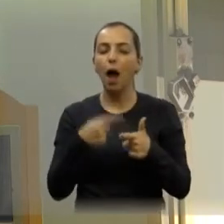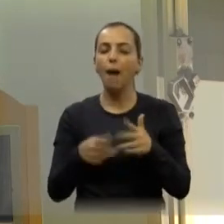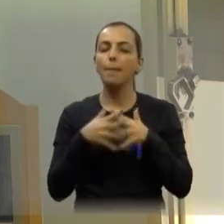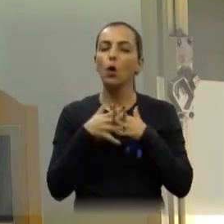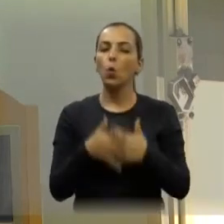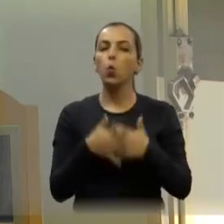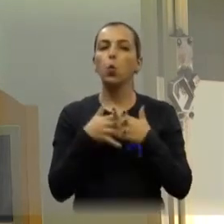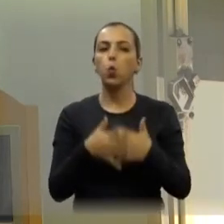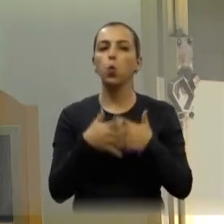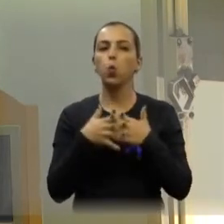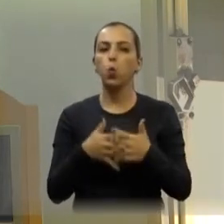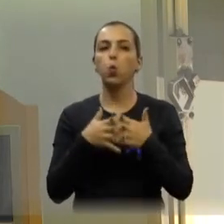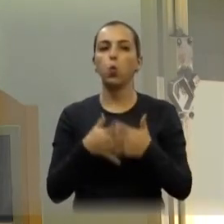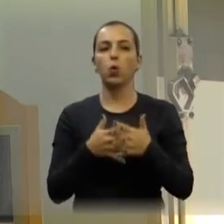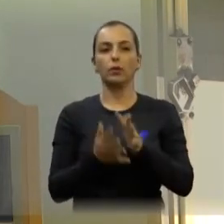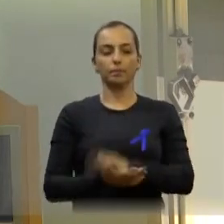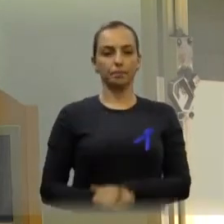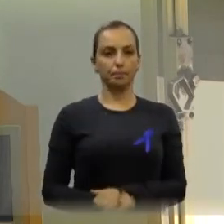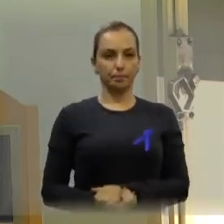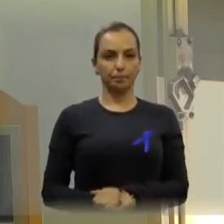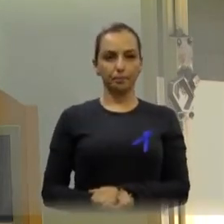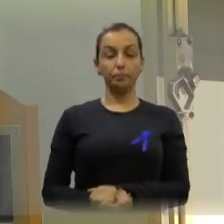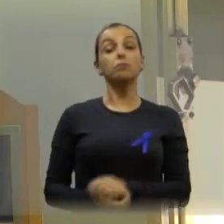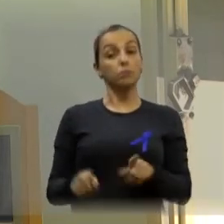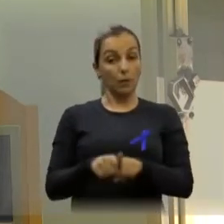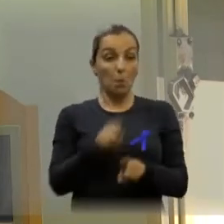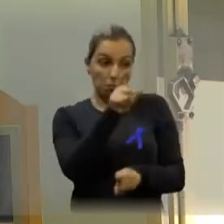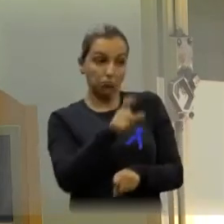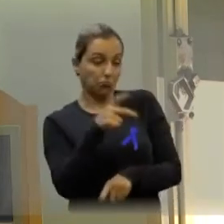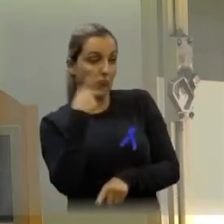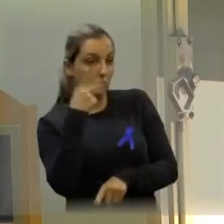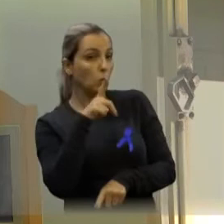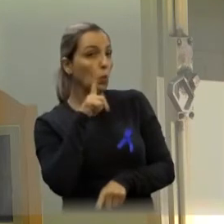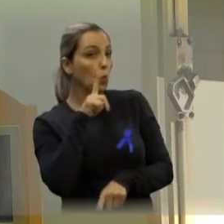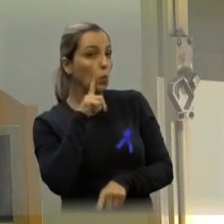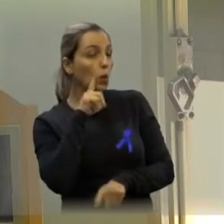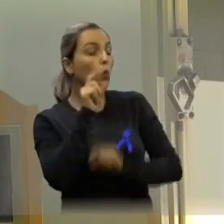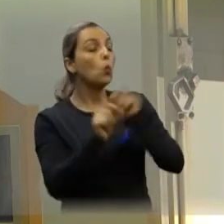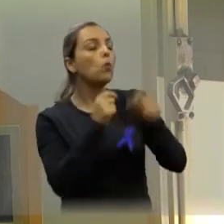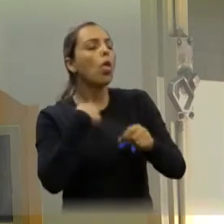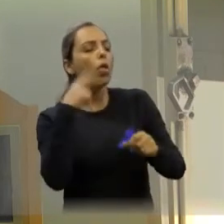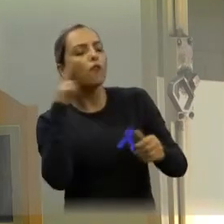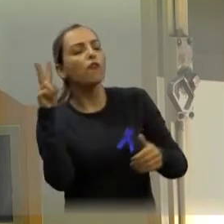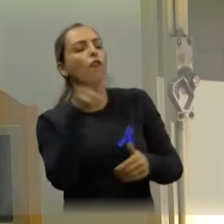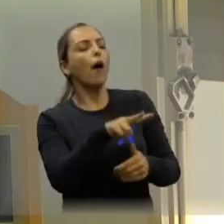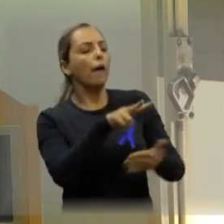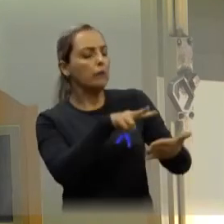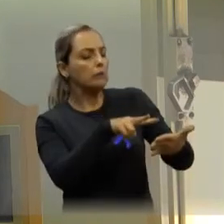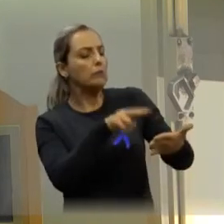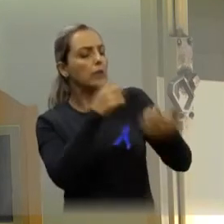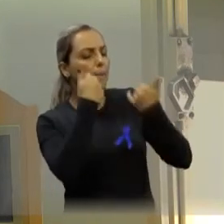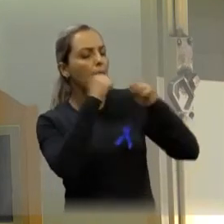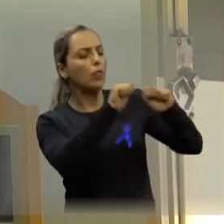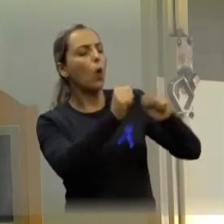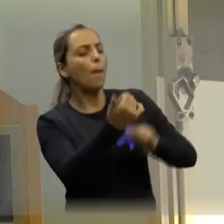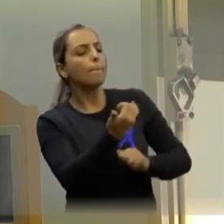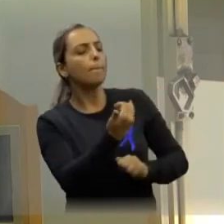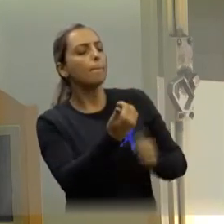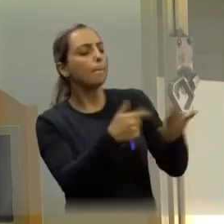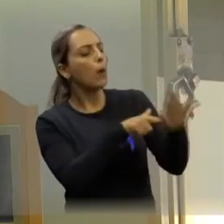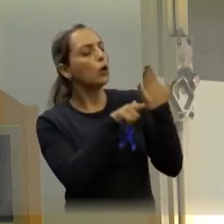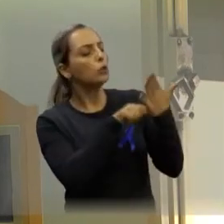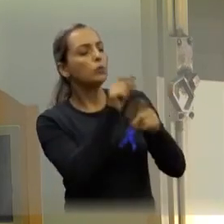E também, vereador Lucas Greco, eu estava vendo aqui, eu olhei, minha assessoria passou para mim, eu também